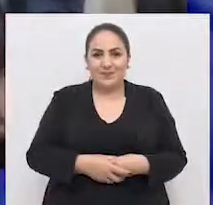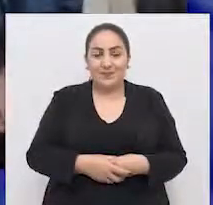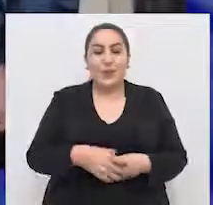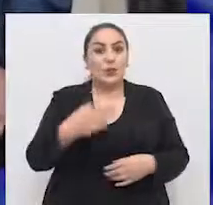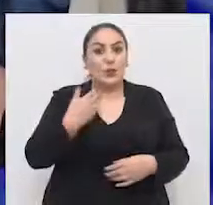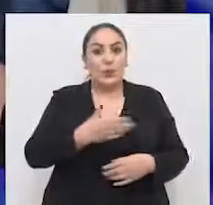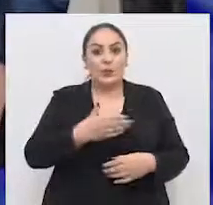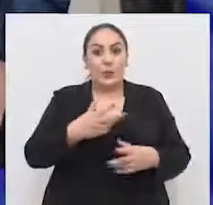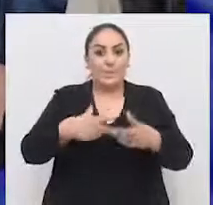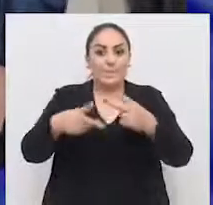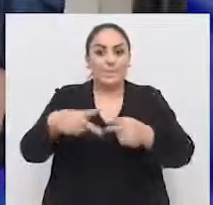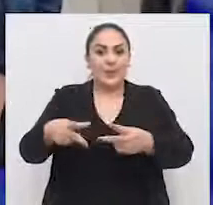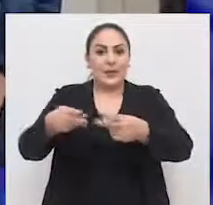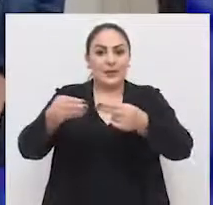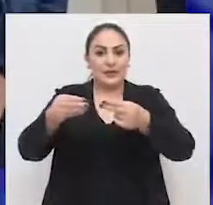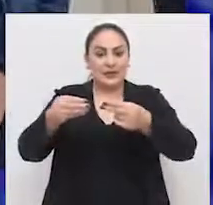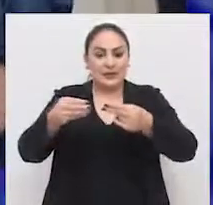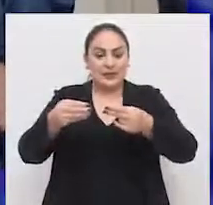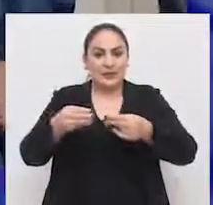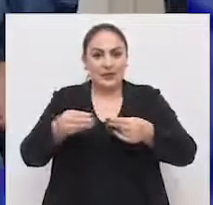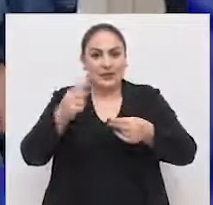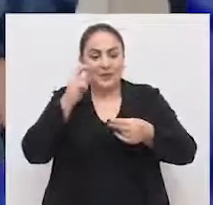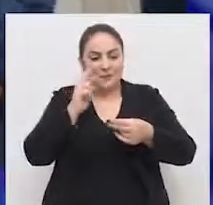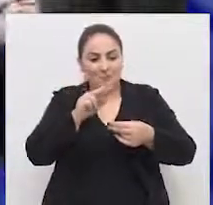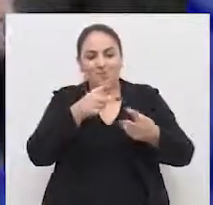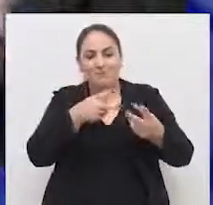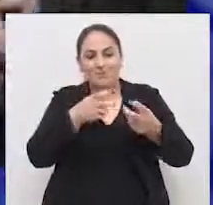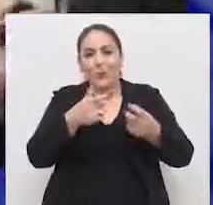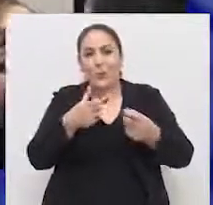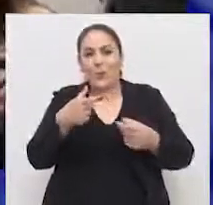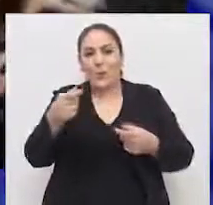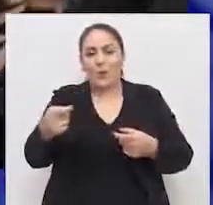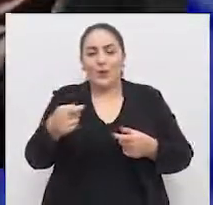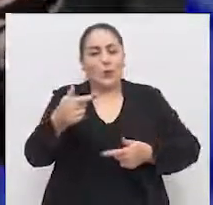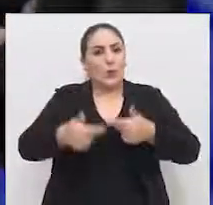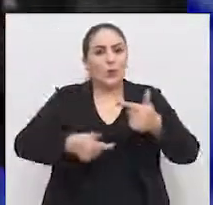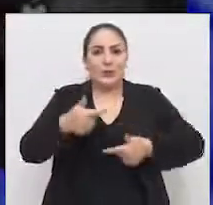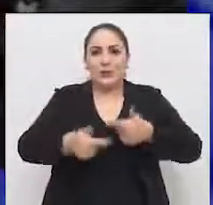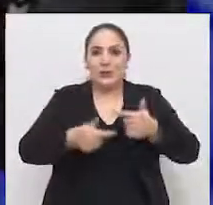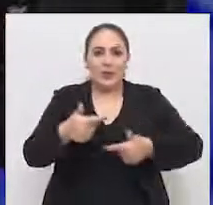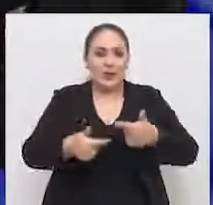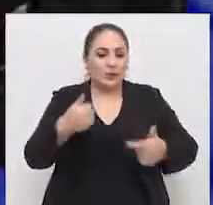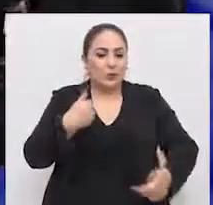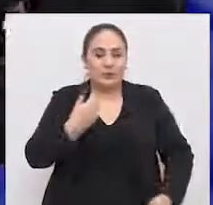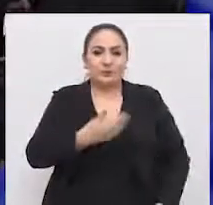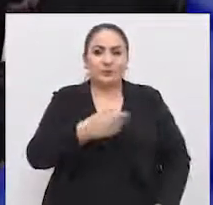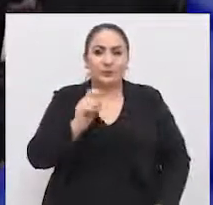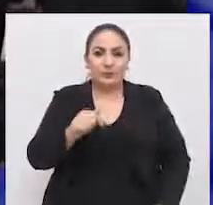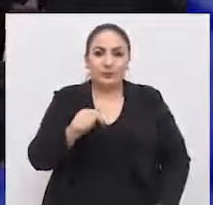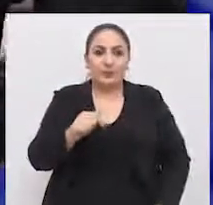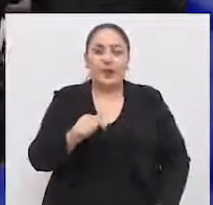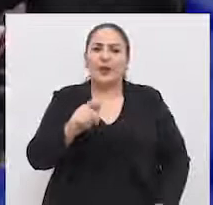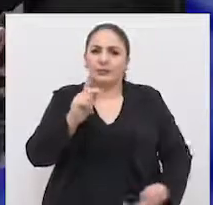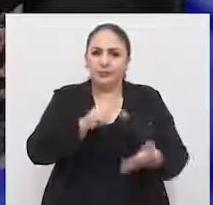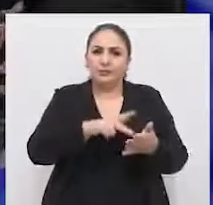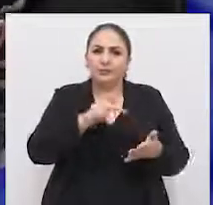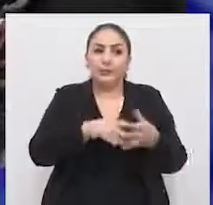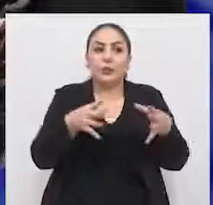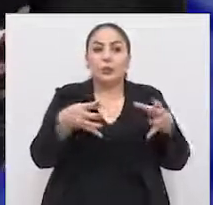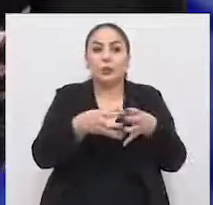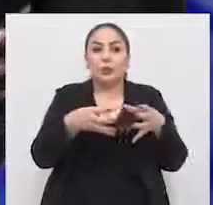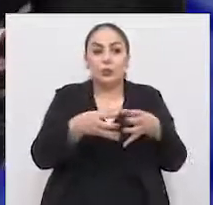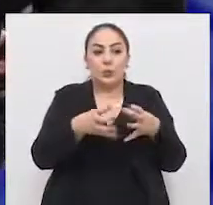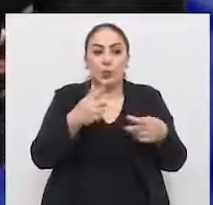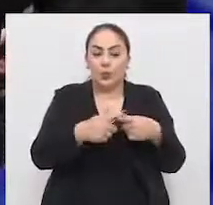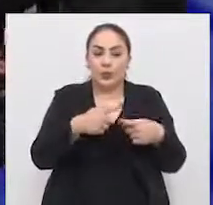O nosso maior presente é vocês ver vocês indo embora, né? Porque o trabalho nosso aqui é realmente de uma